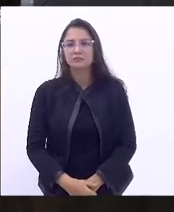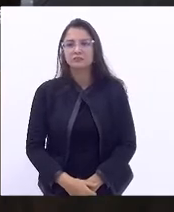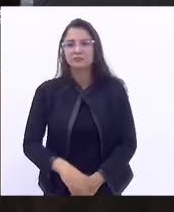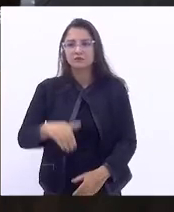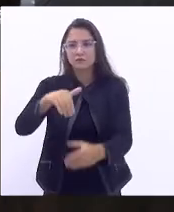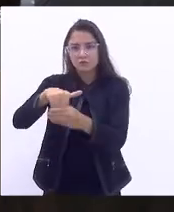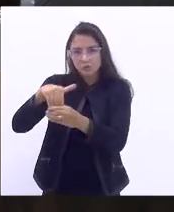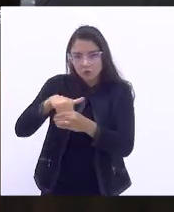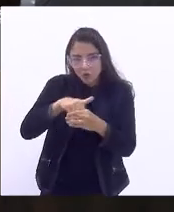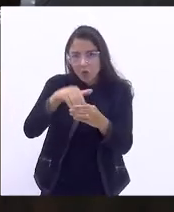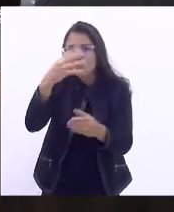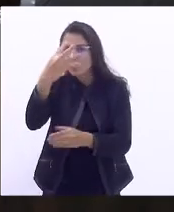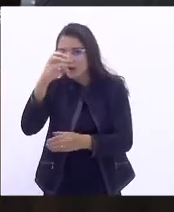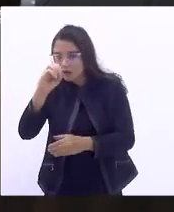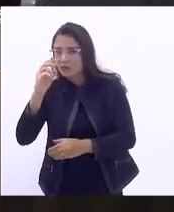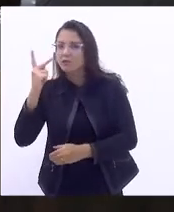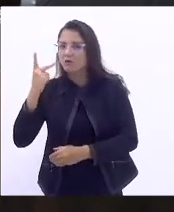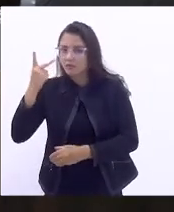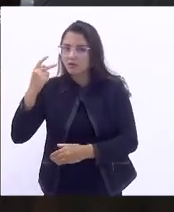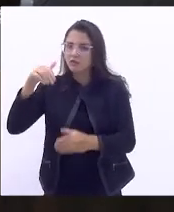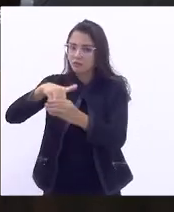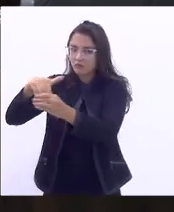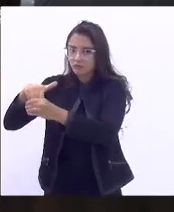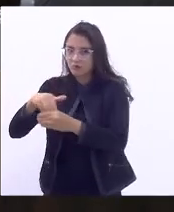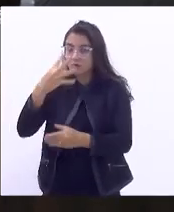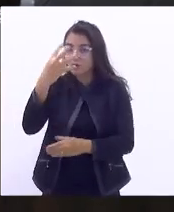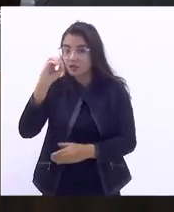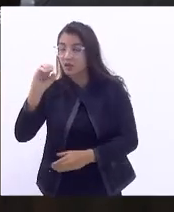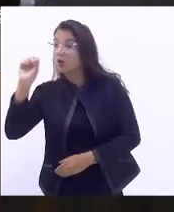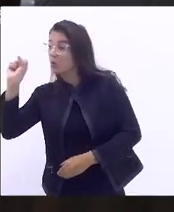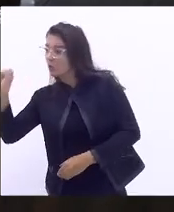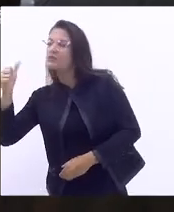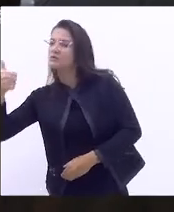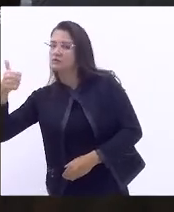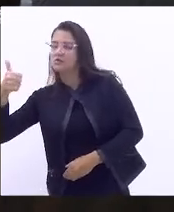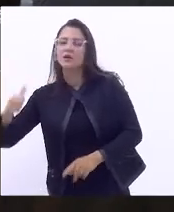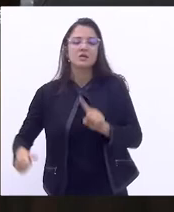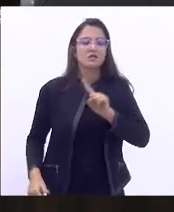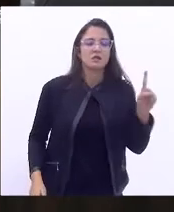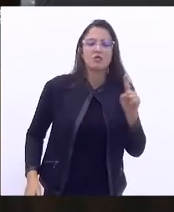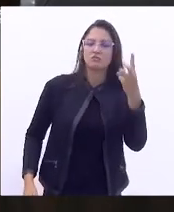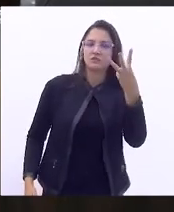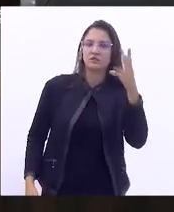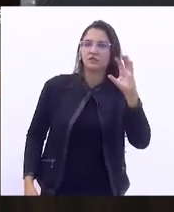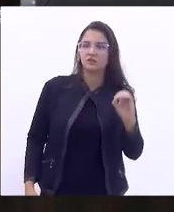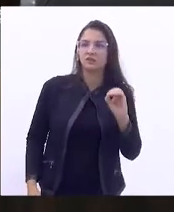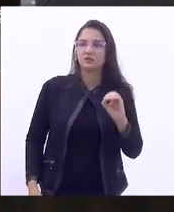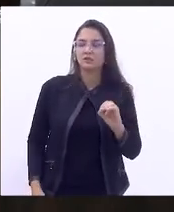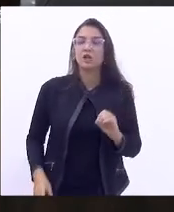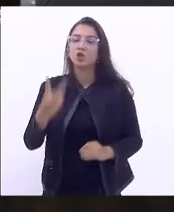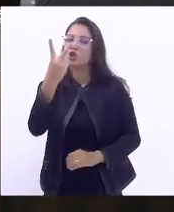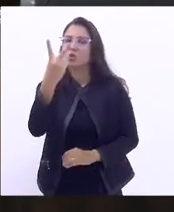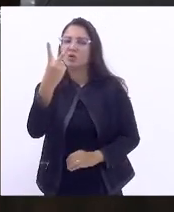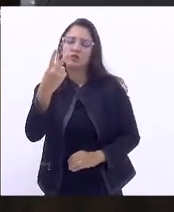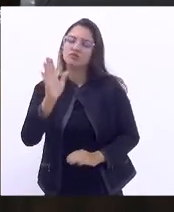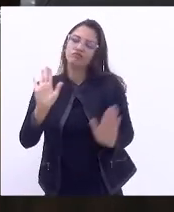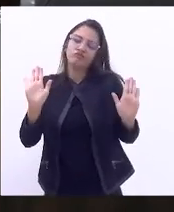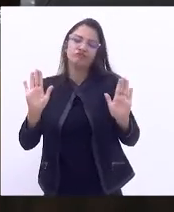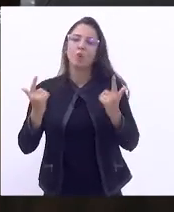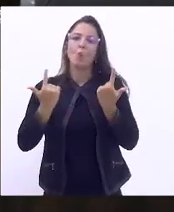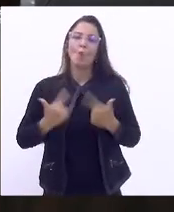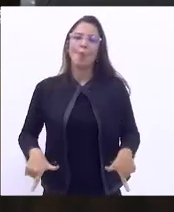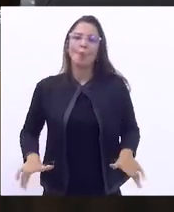Votaram 40 senhores parlamentares, 8 sims, 30 nãos, 2 abstenções.